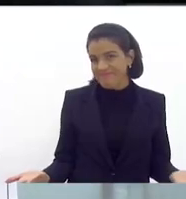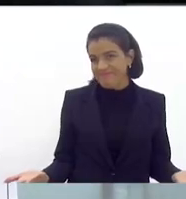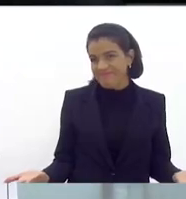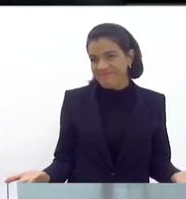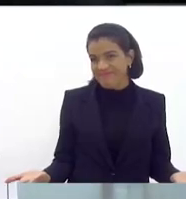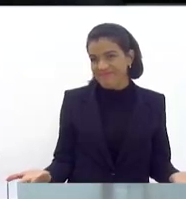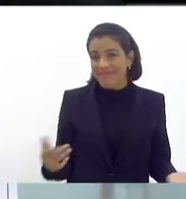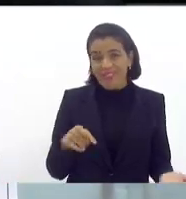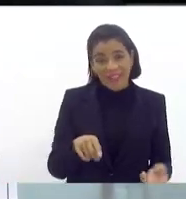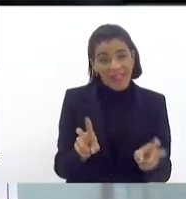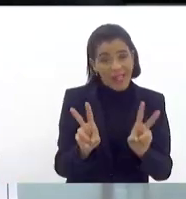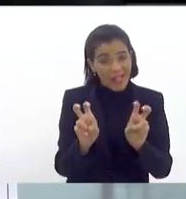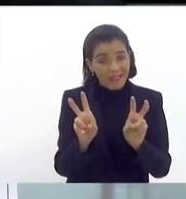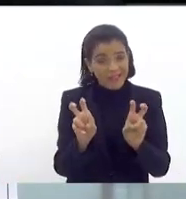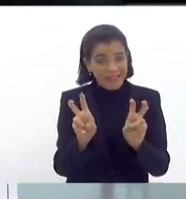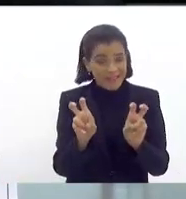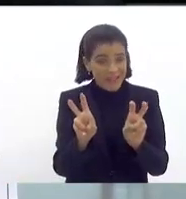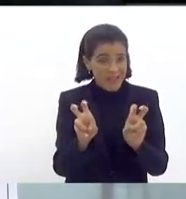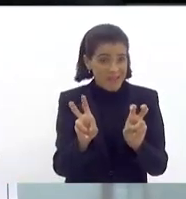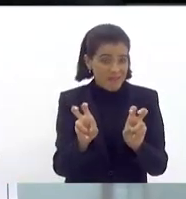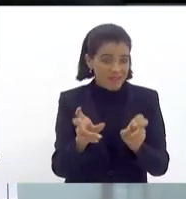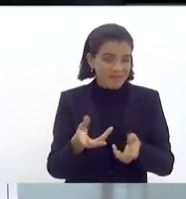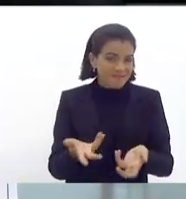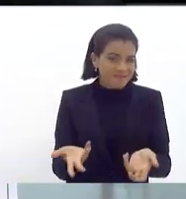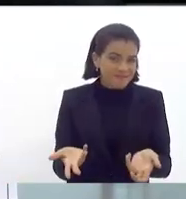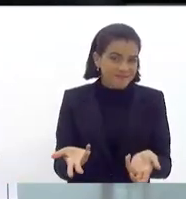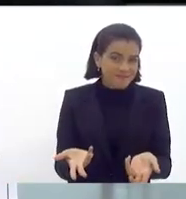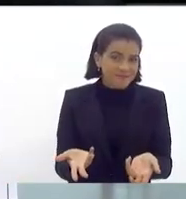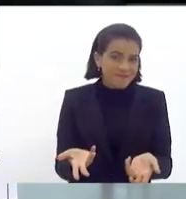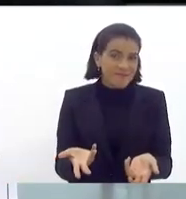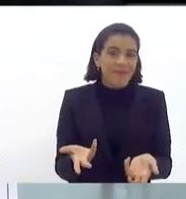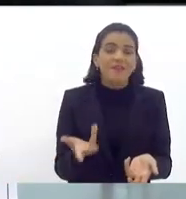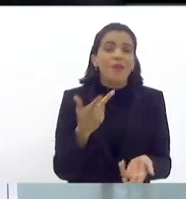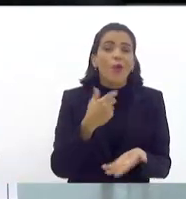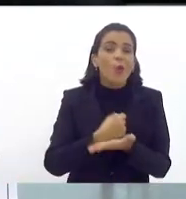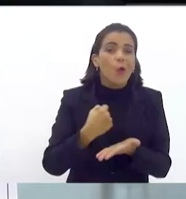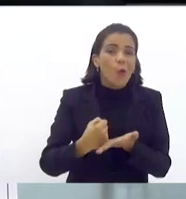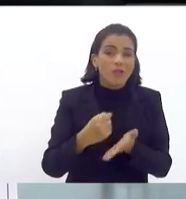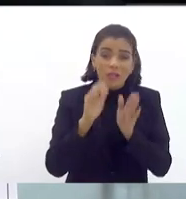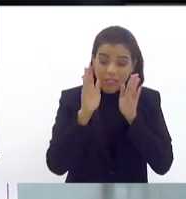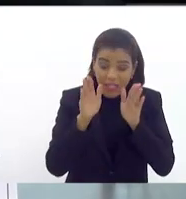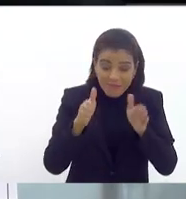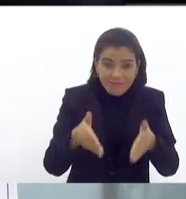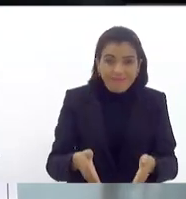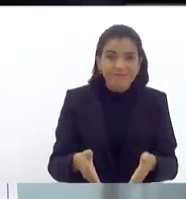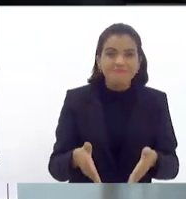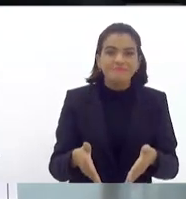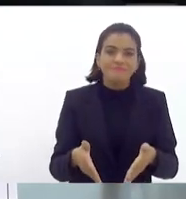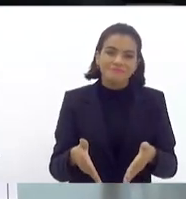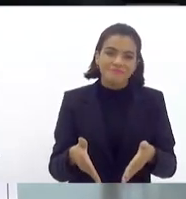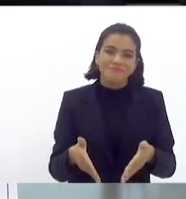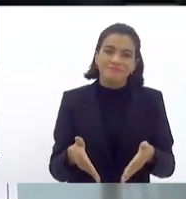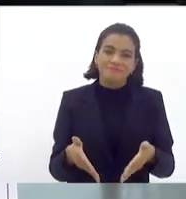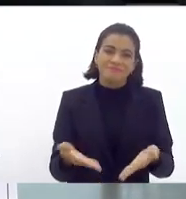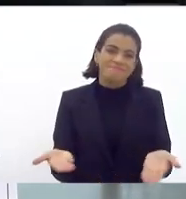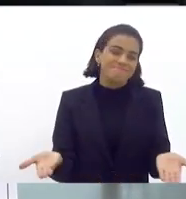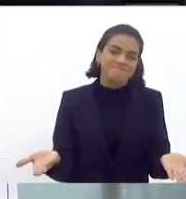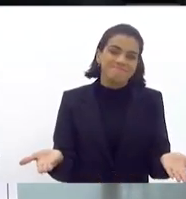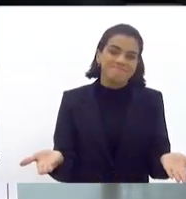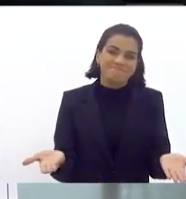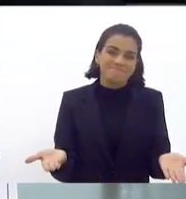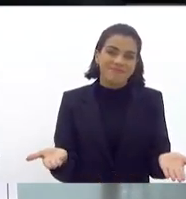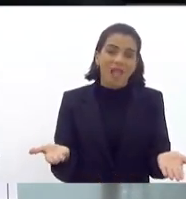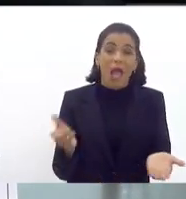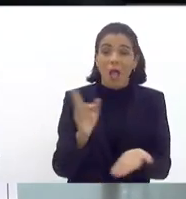Que é o tema que está aqui se colocando, né? Aqui, contratar especificamente com